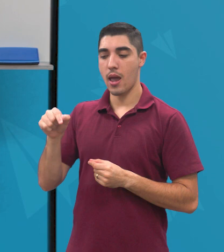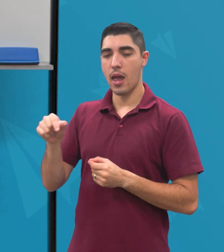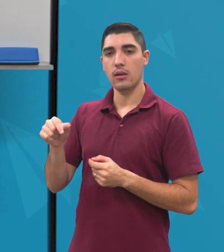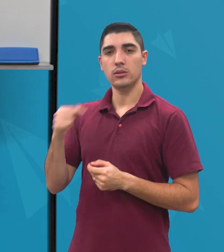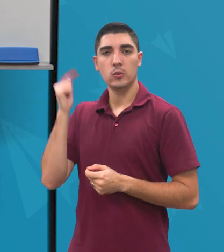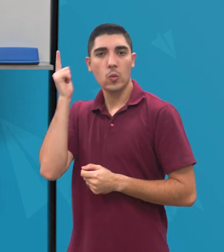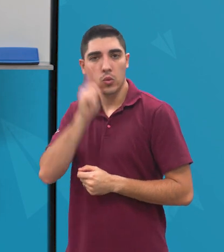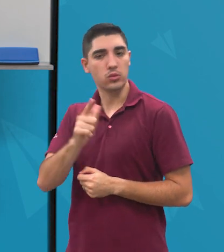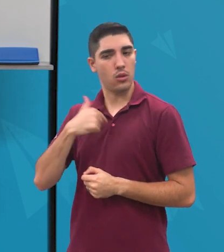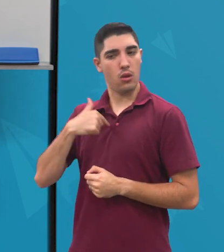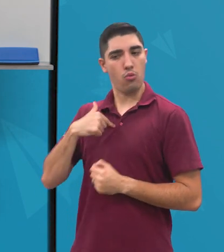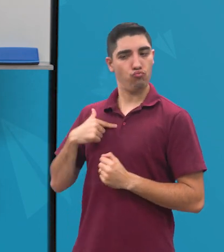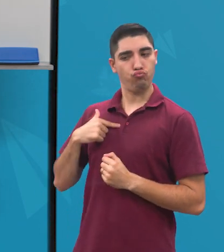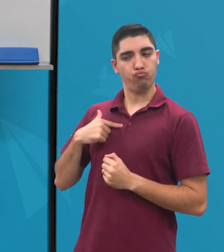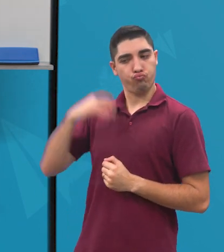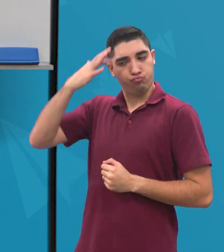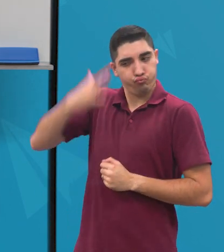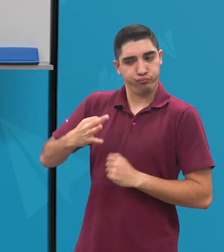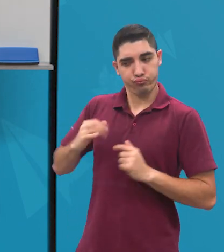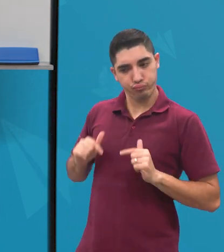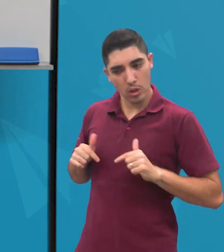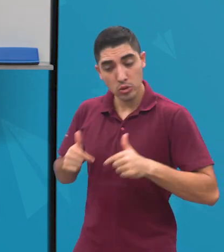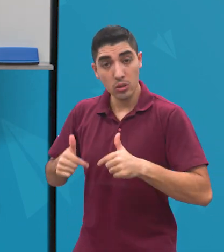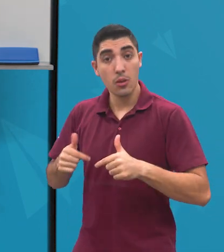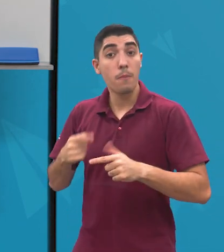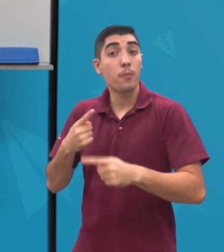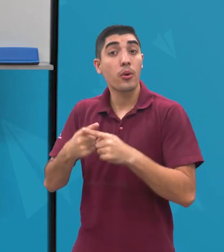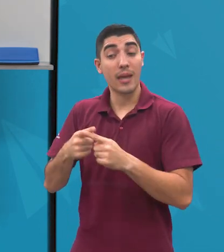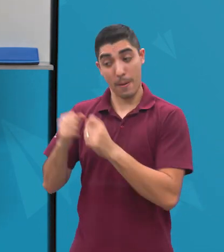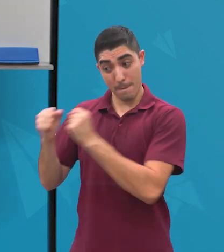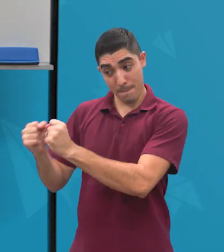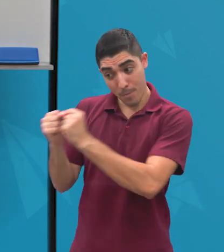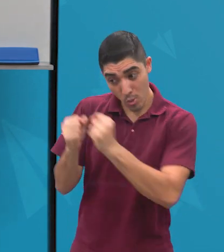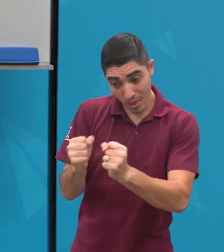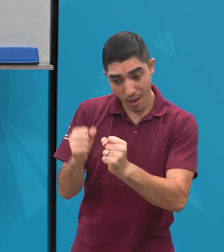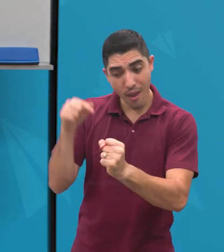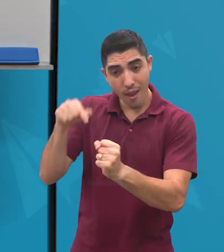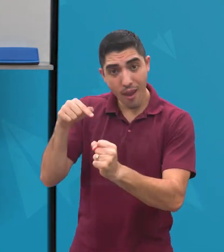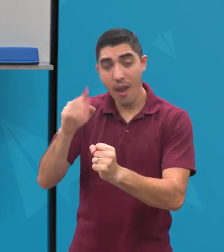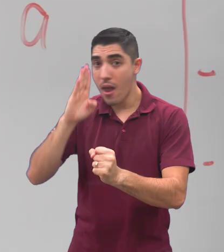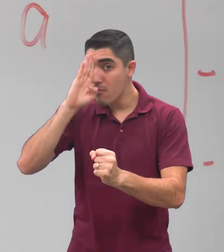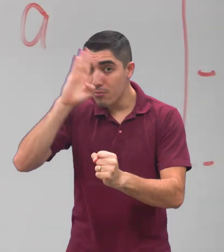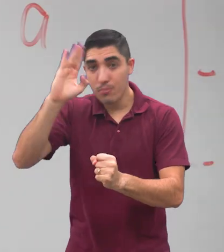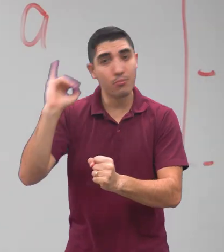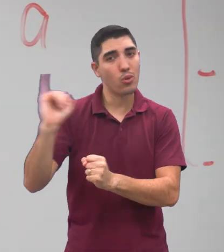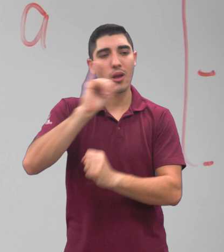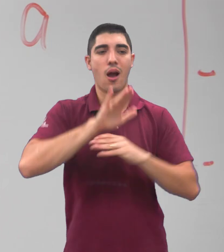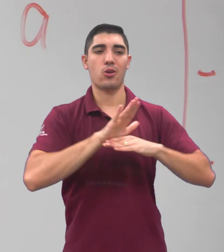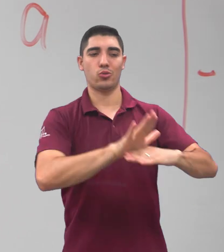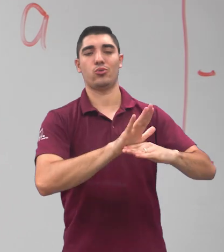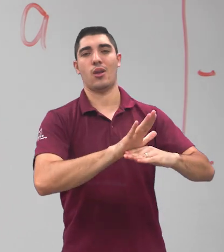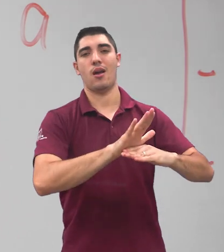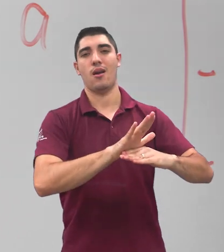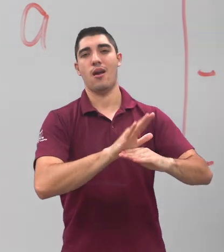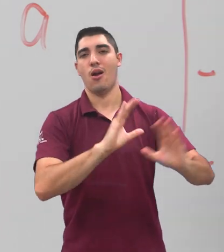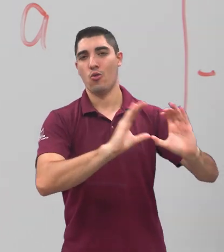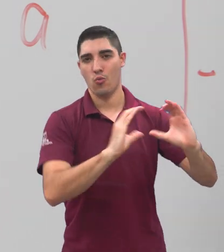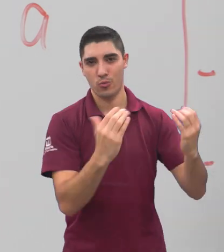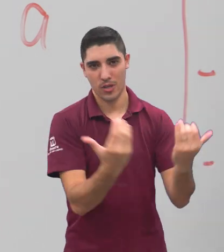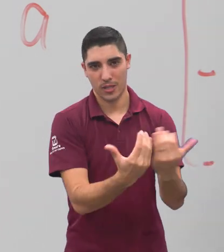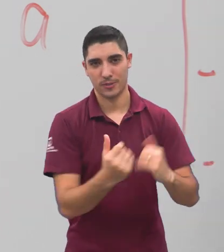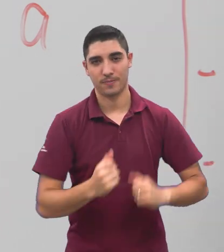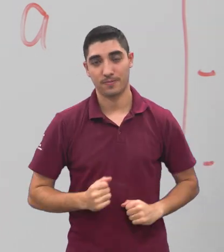ser conduzido para o bem da comunidade. Então aqui a gente tem um ponto muito